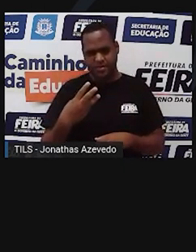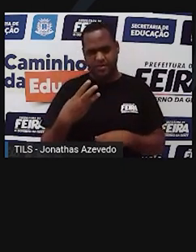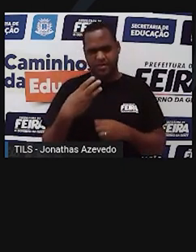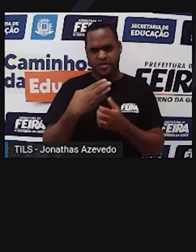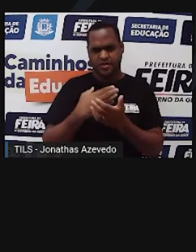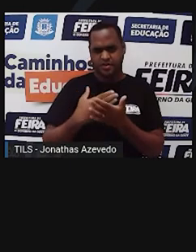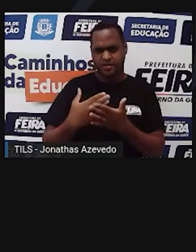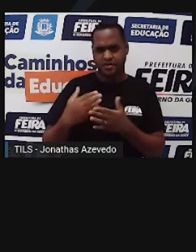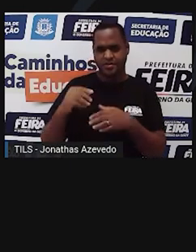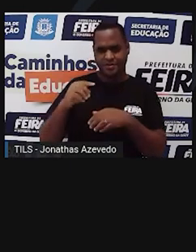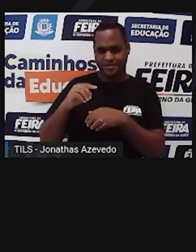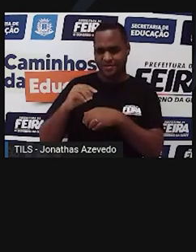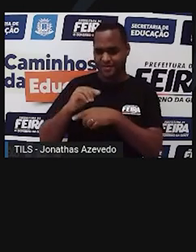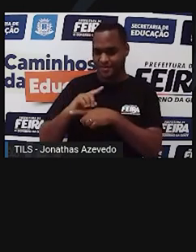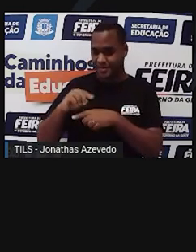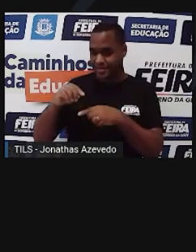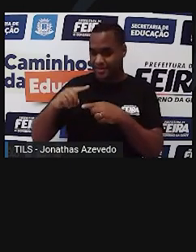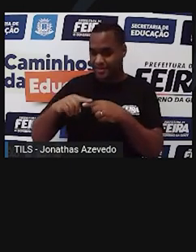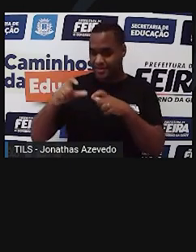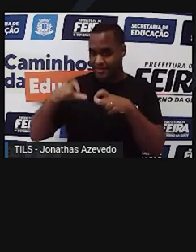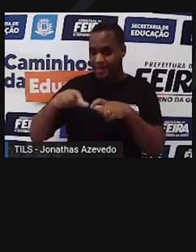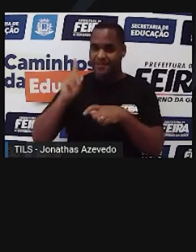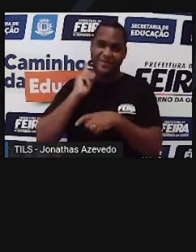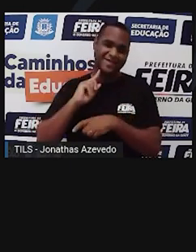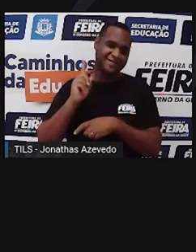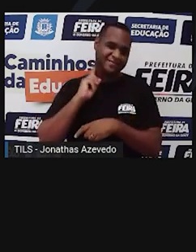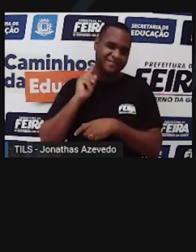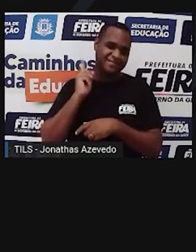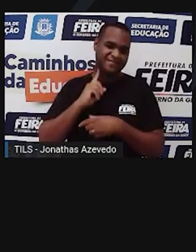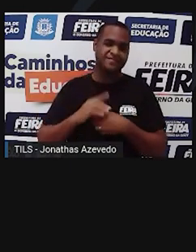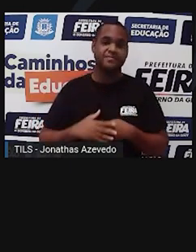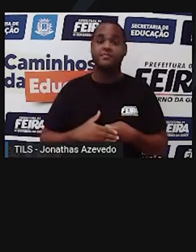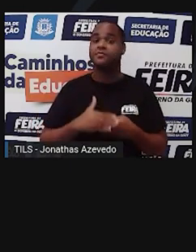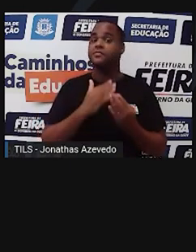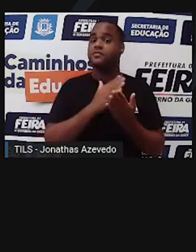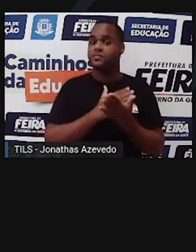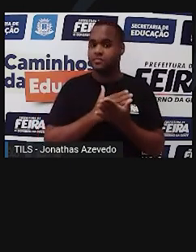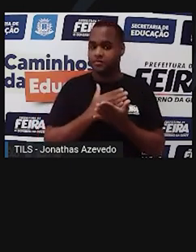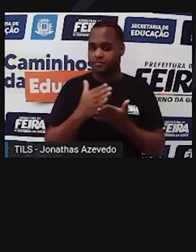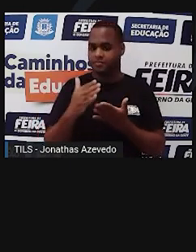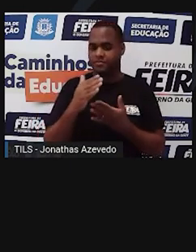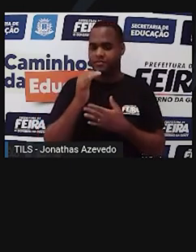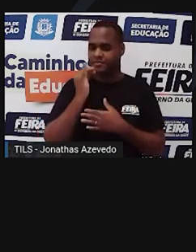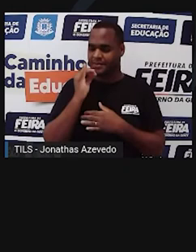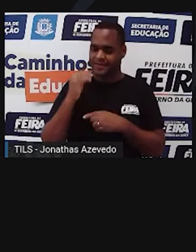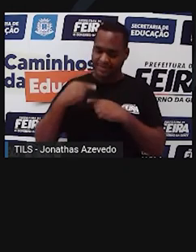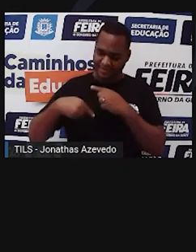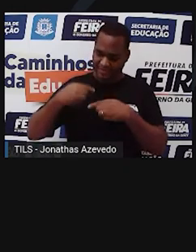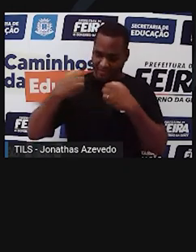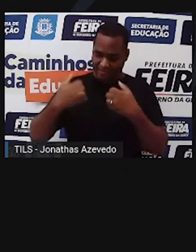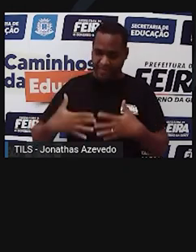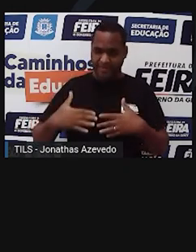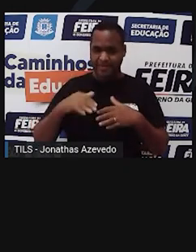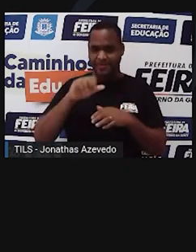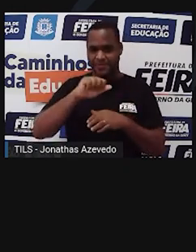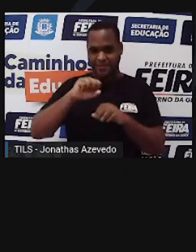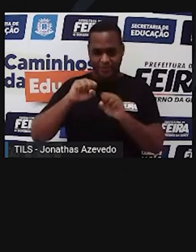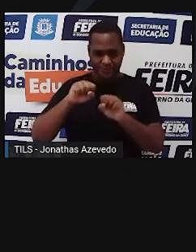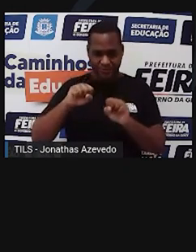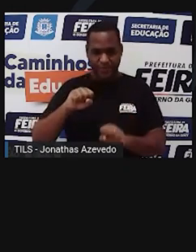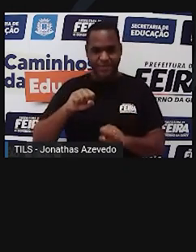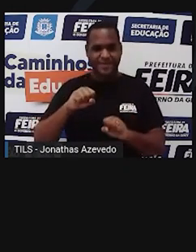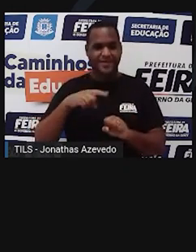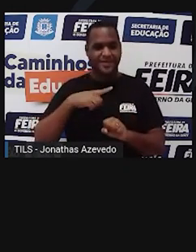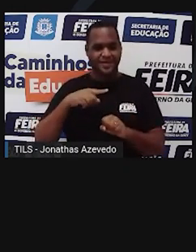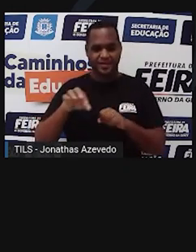Diamantina, no estado de Minas Gerais. E a primeira hidrelétrica do Brasil e da América do Sul para serviços de